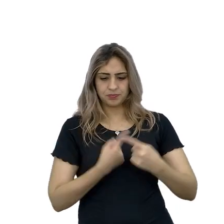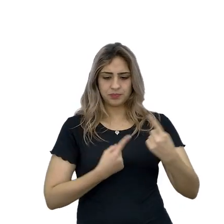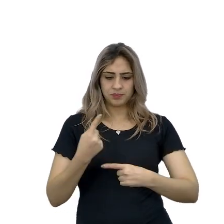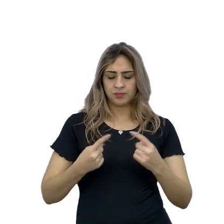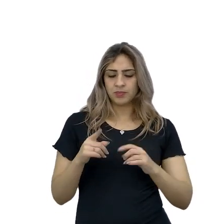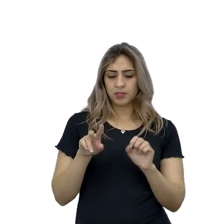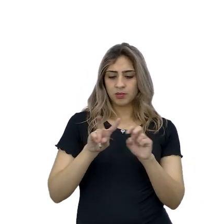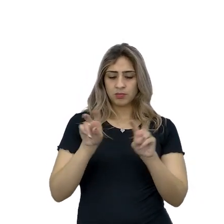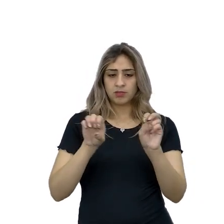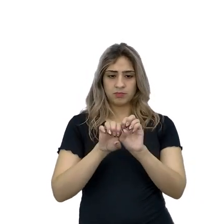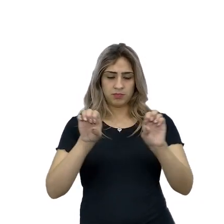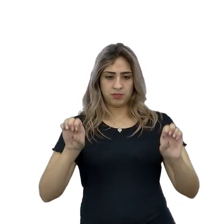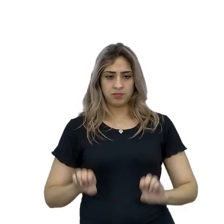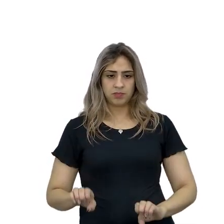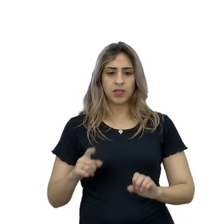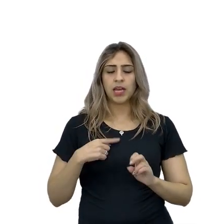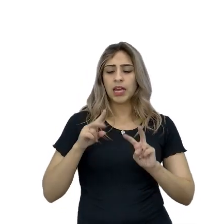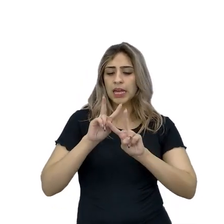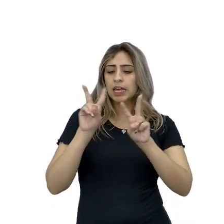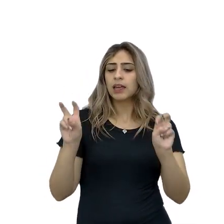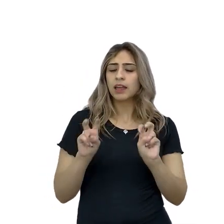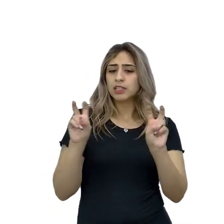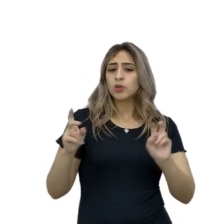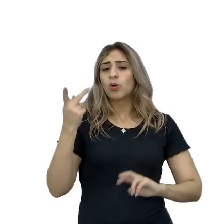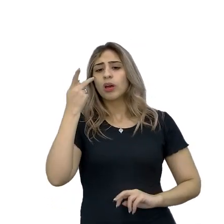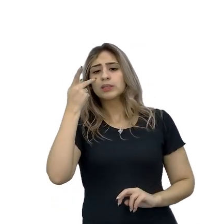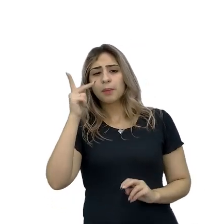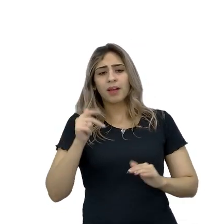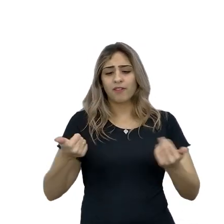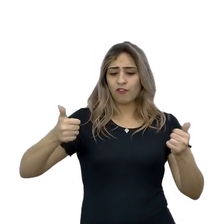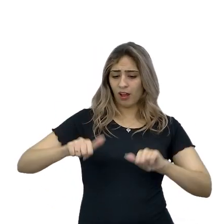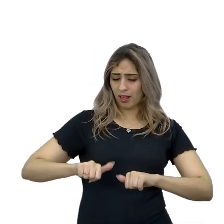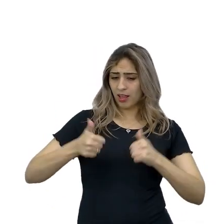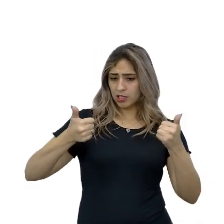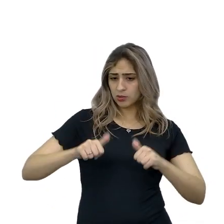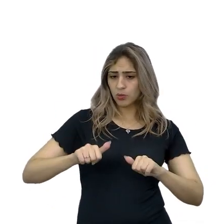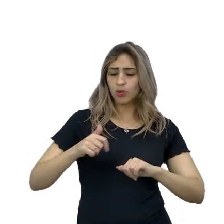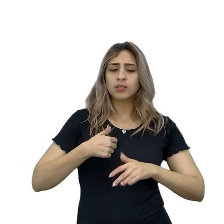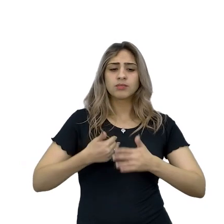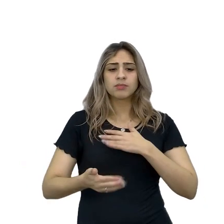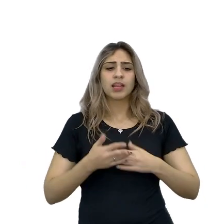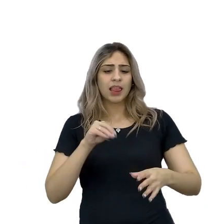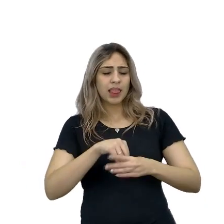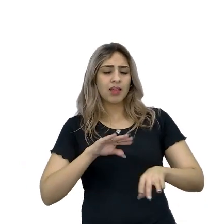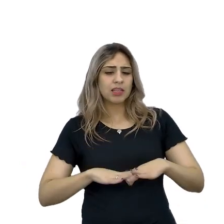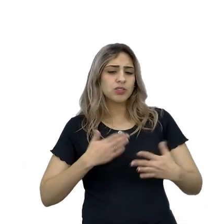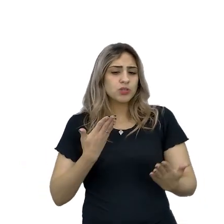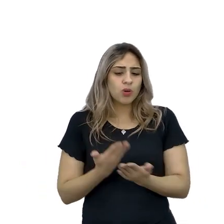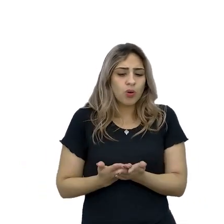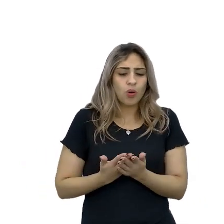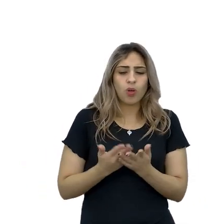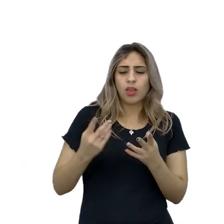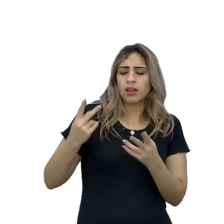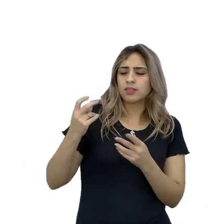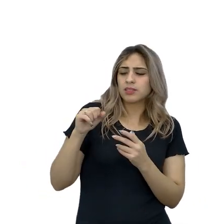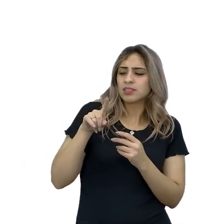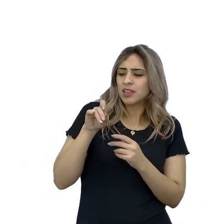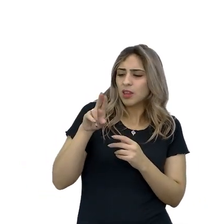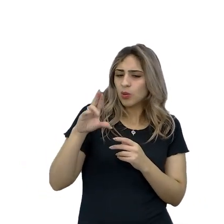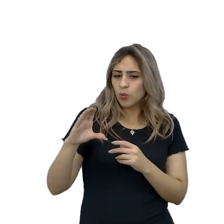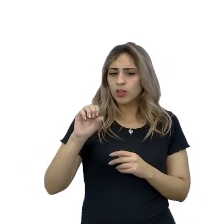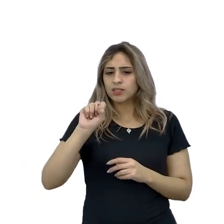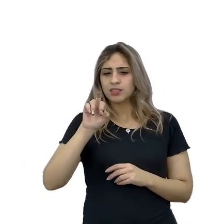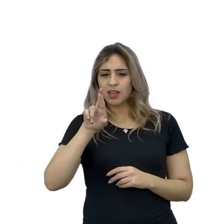a estruturação de questões para avaliações, sejam elas na escola ou da SEDUC,